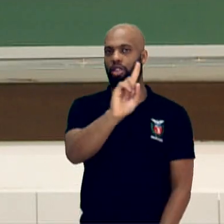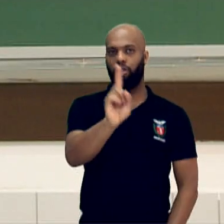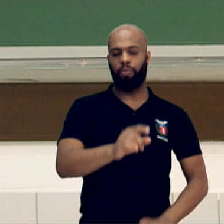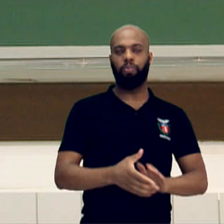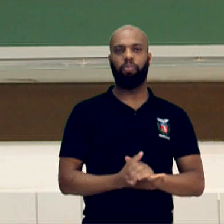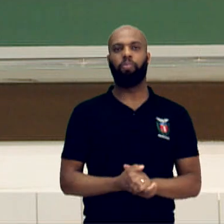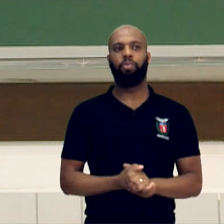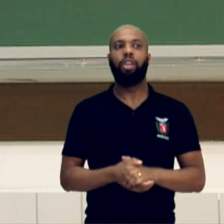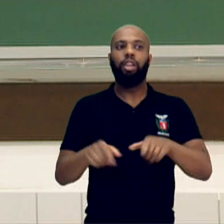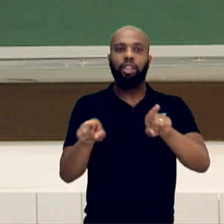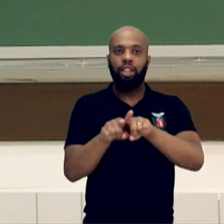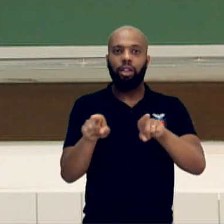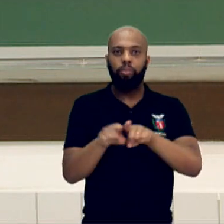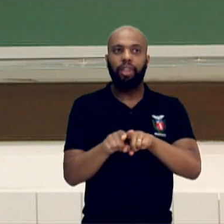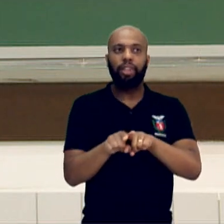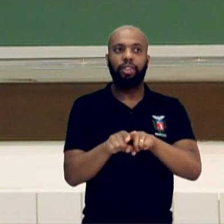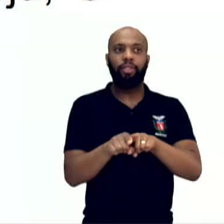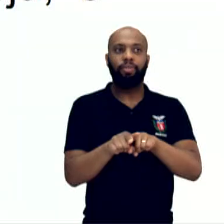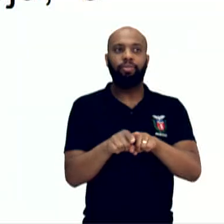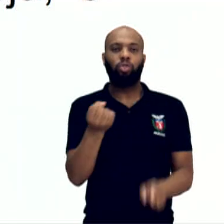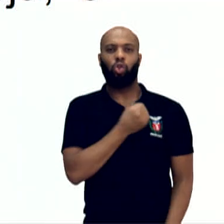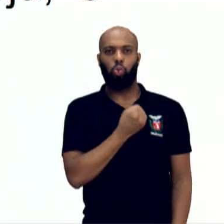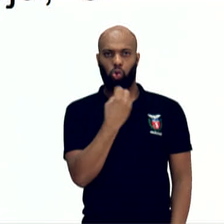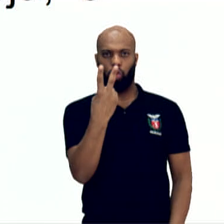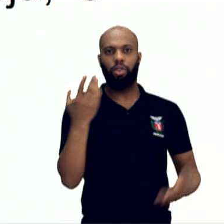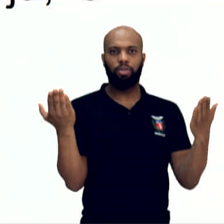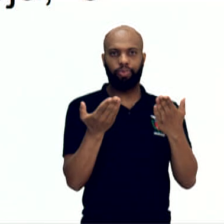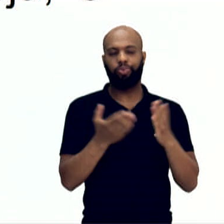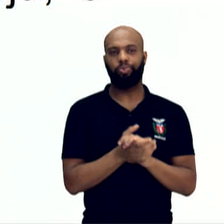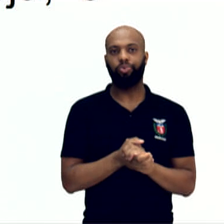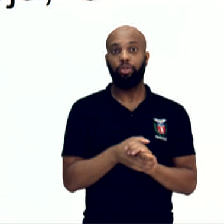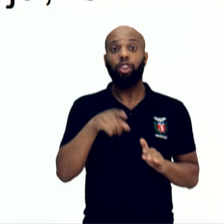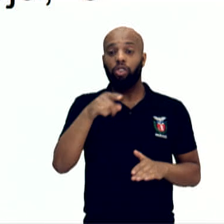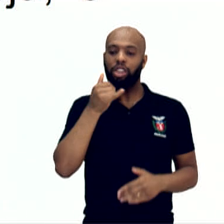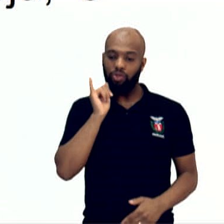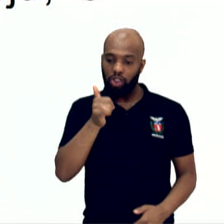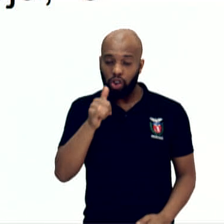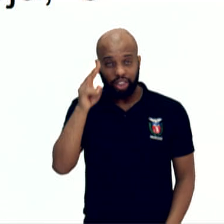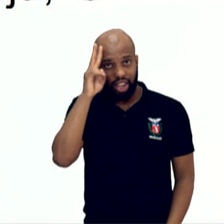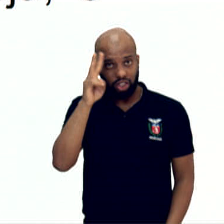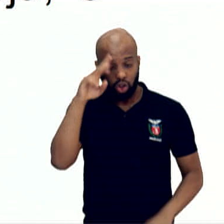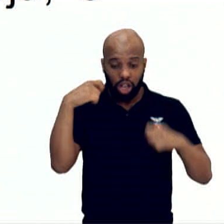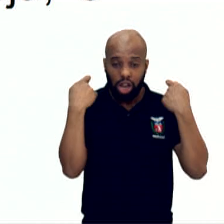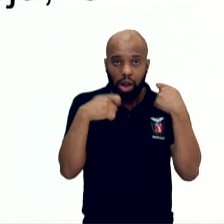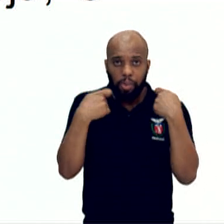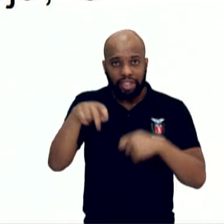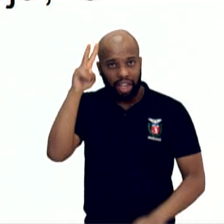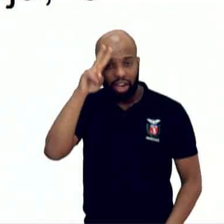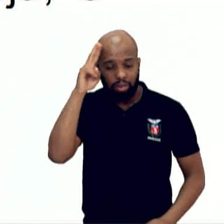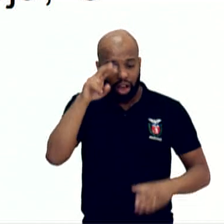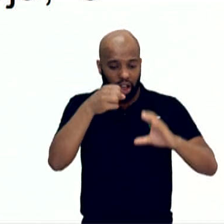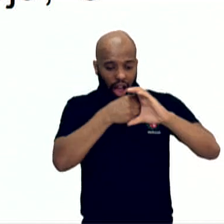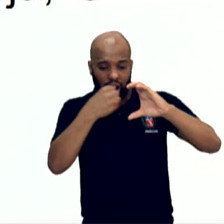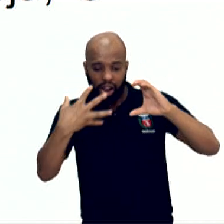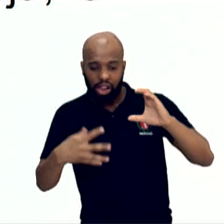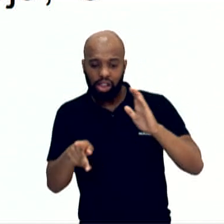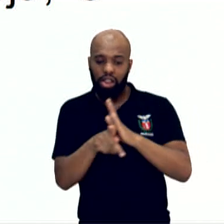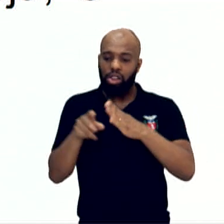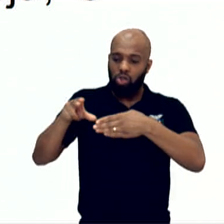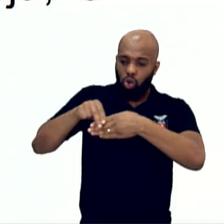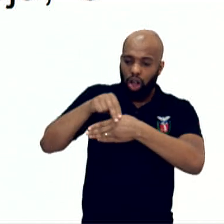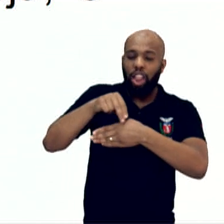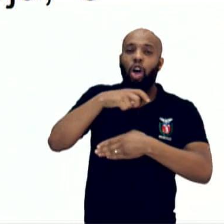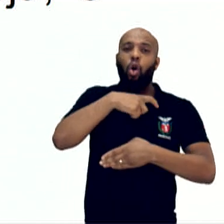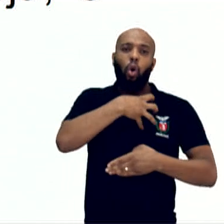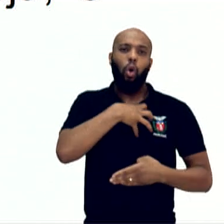E também, número 2. Além de contar a história, lembre-se das características do cordel, a sonoridade,